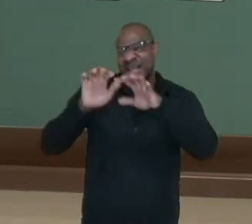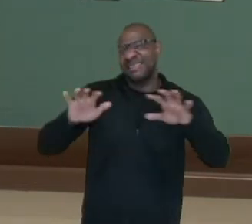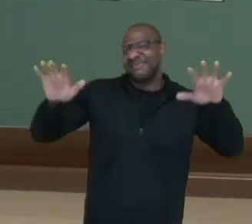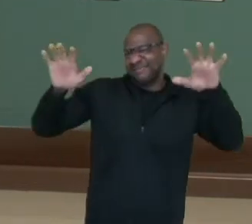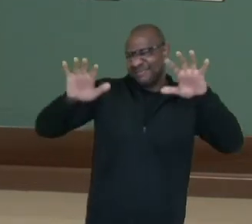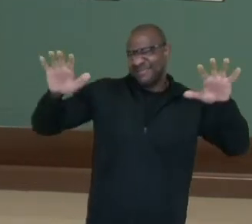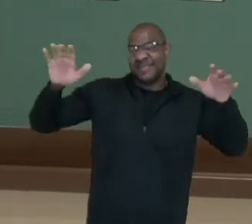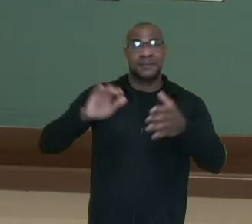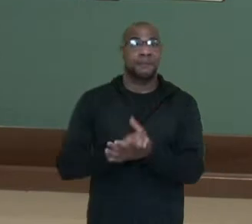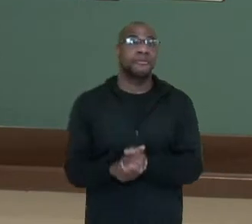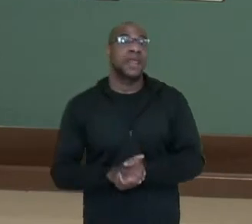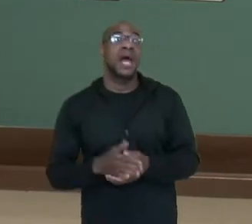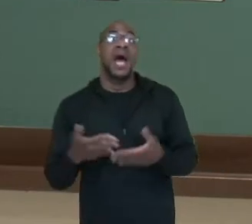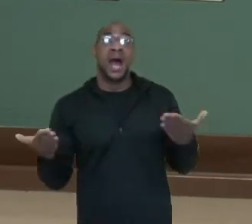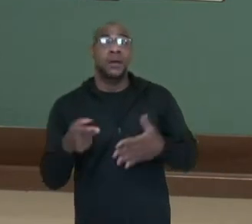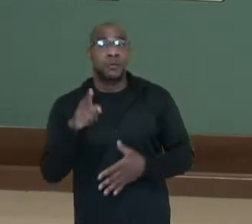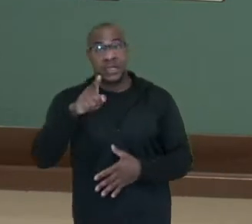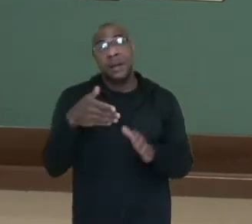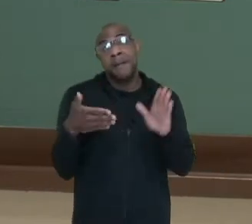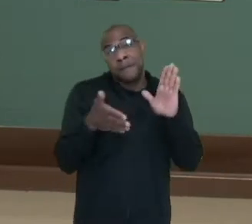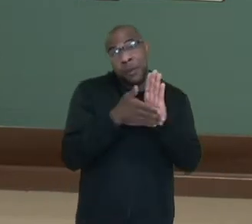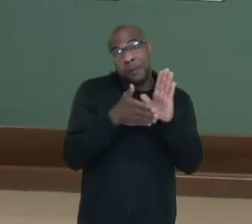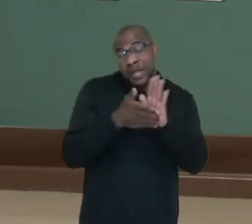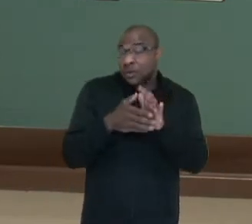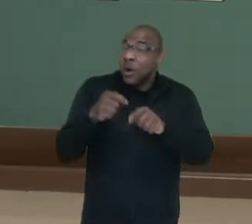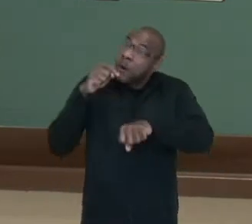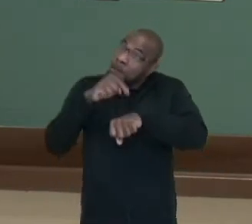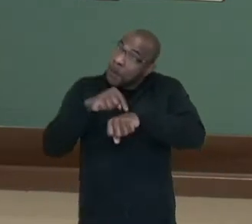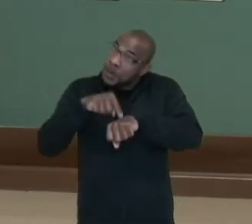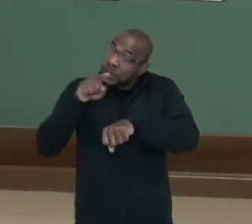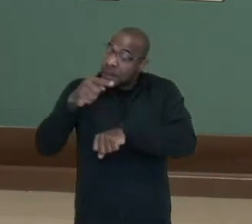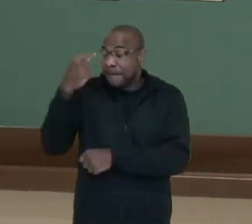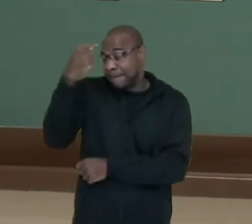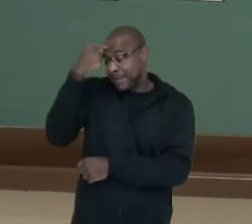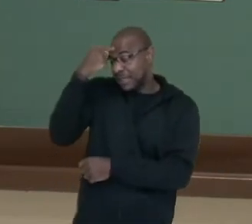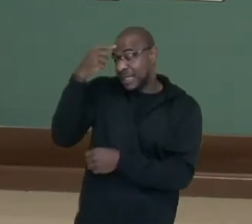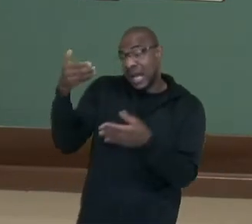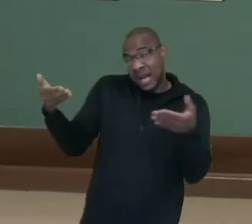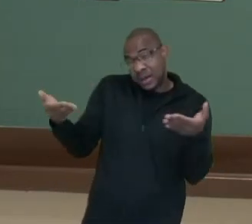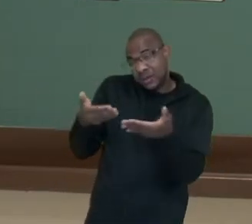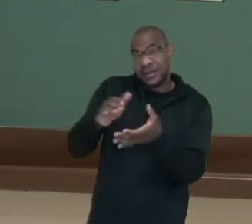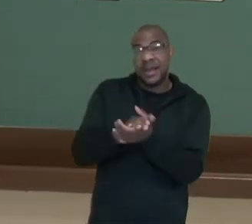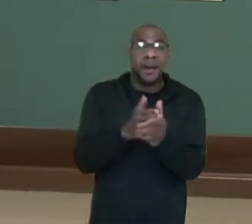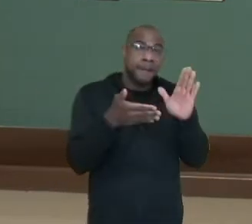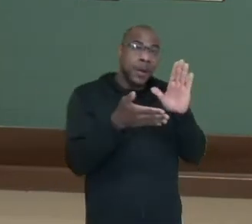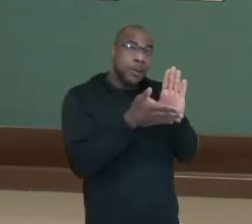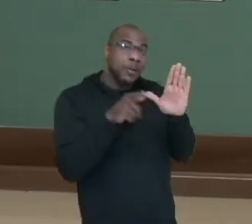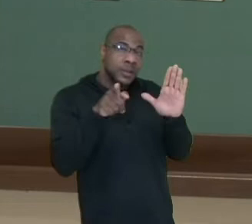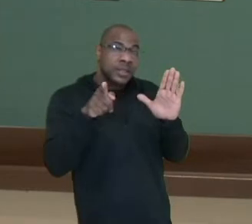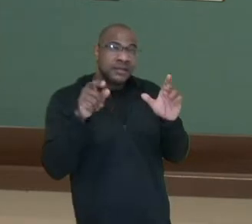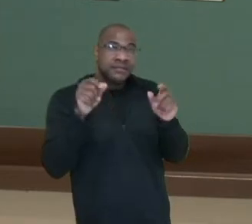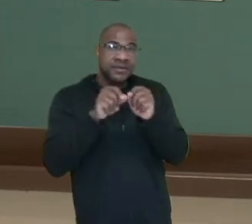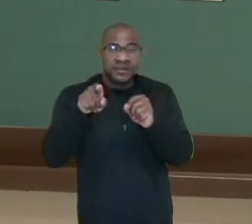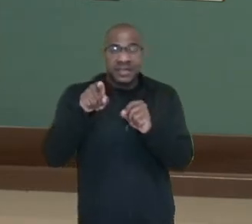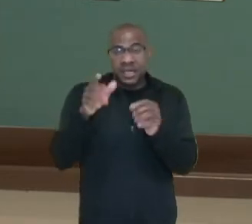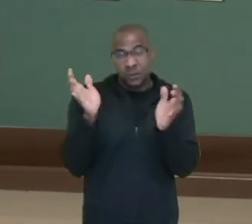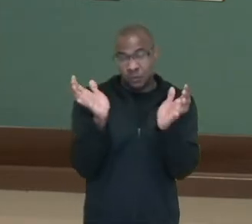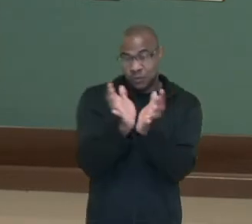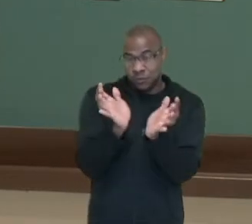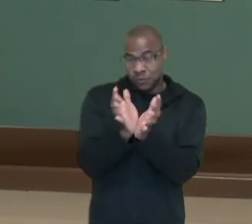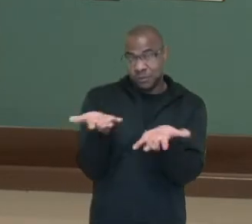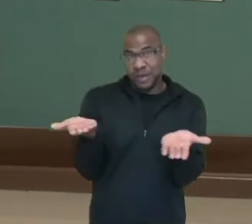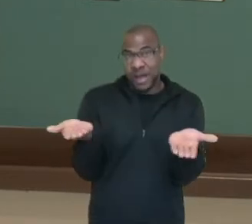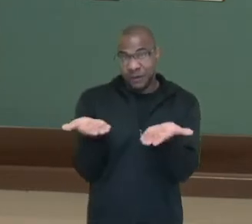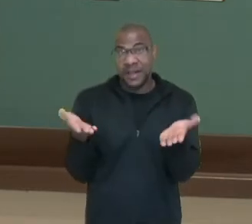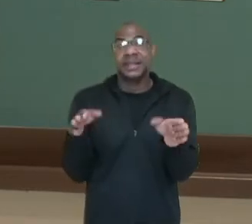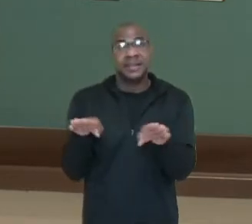quero propor para você agora um momentinho para pensarmos. E eu vou propor para você fazer isso com a sua turma